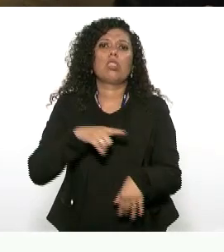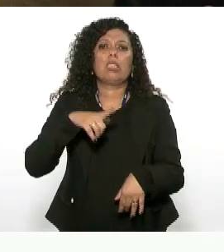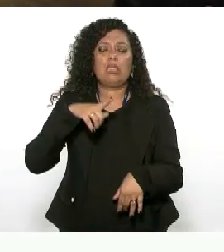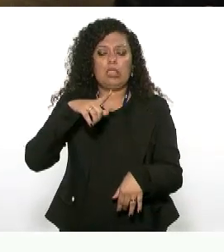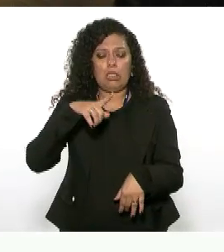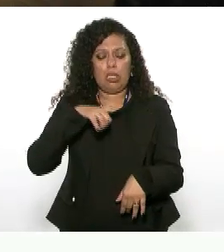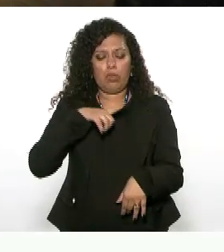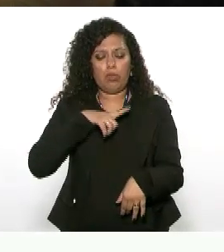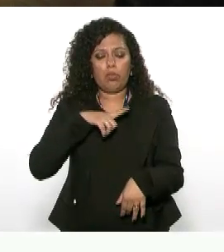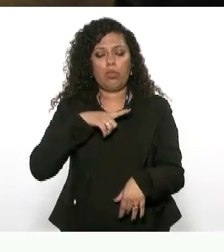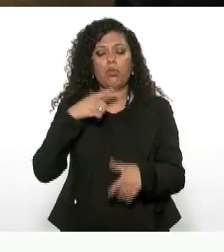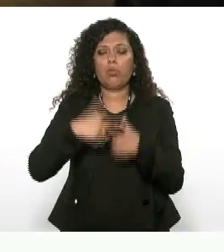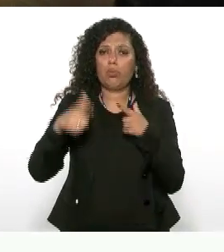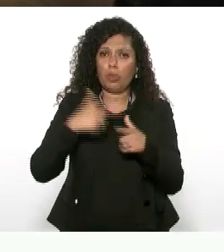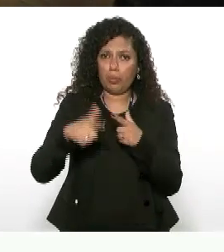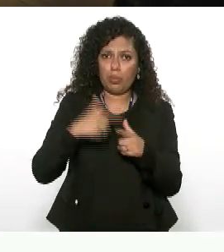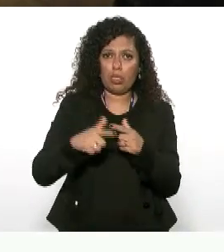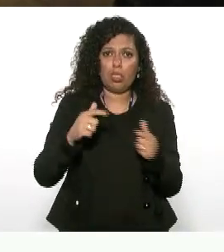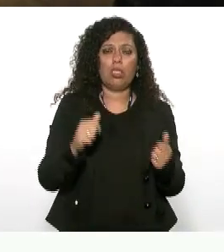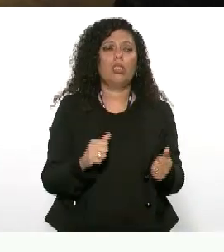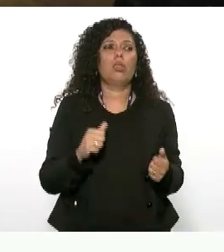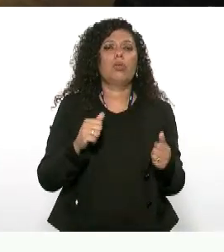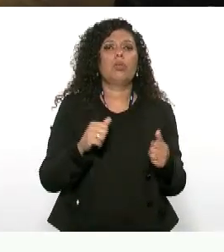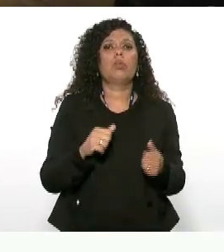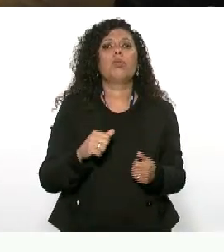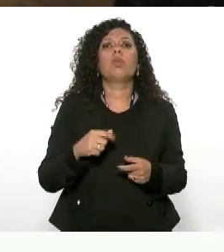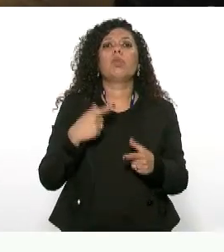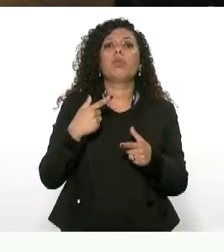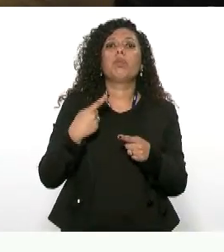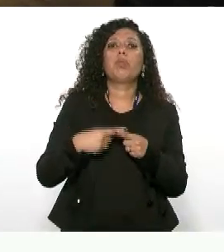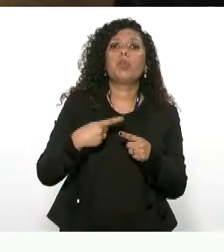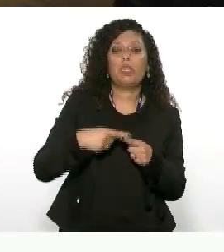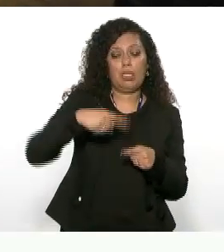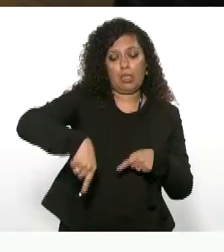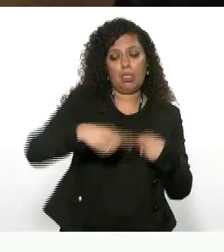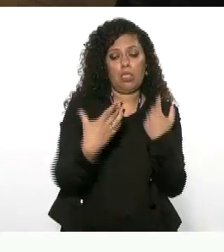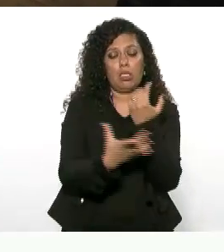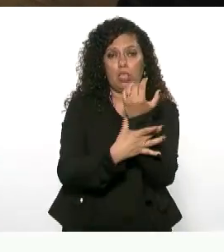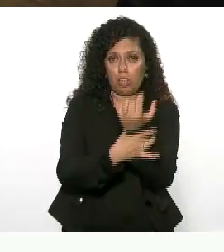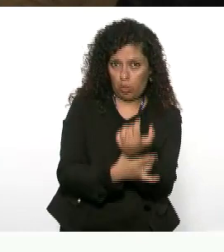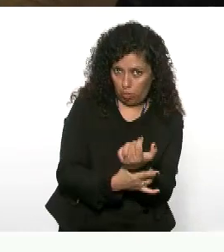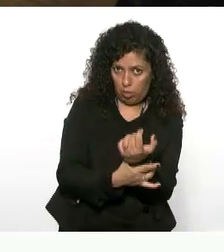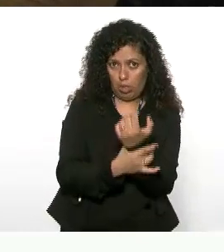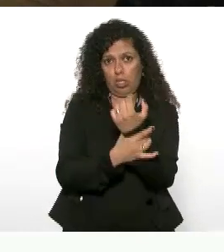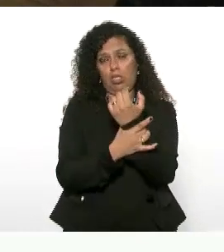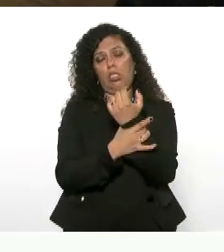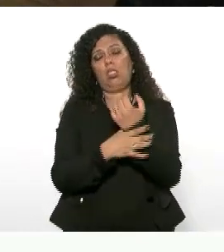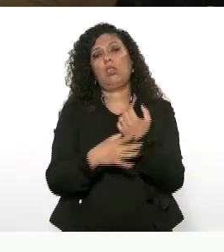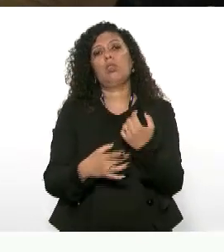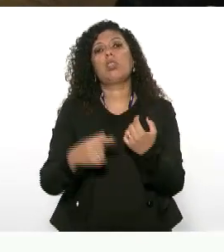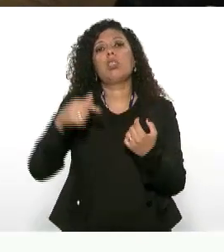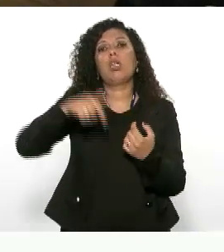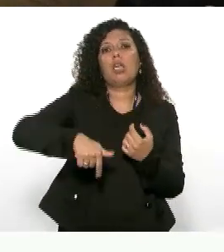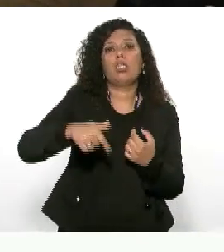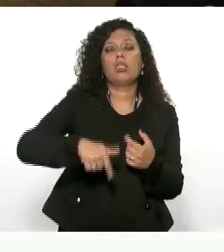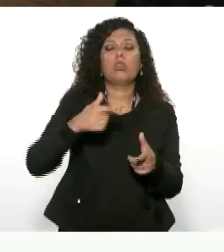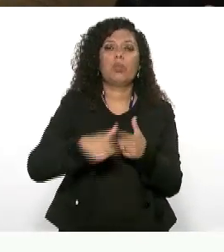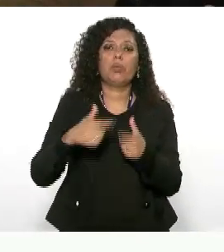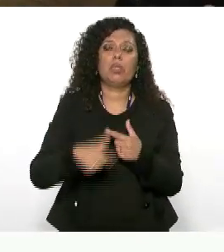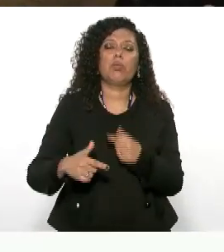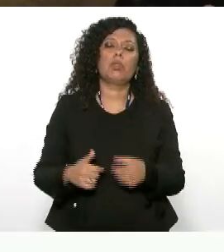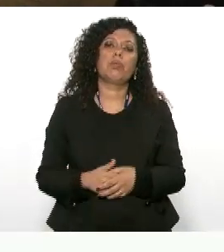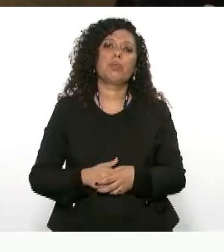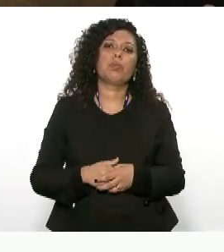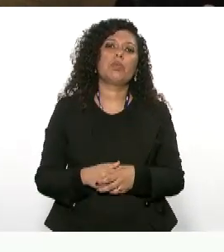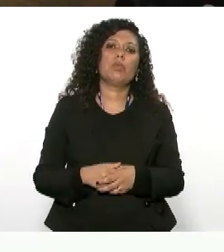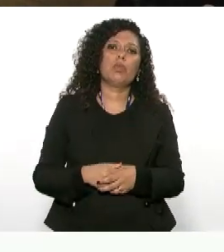por uma intervenção federal exatamente pela situação em que se encontrava e se encontra ainda a segurança pública do nosso Estado.